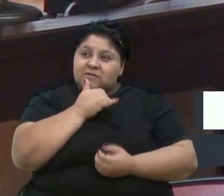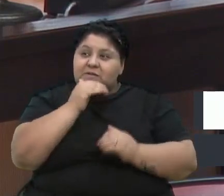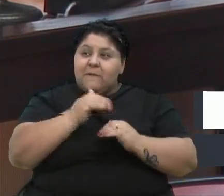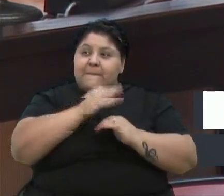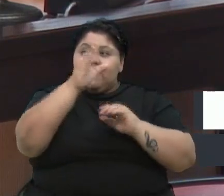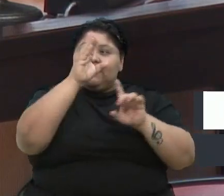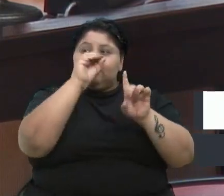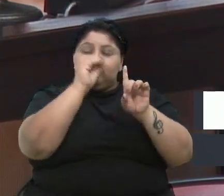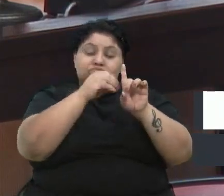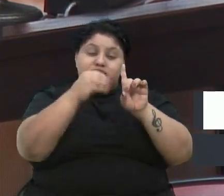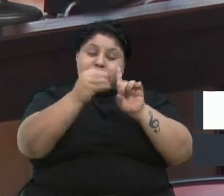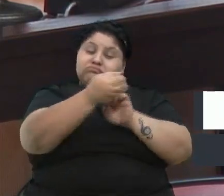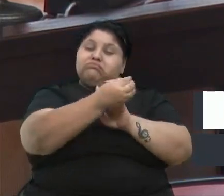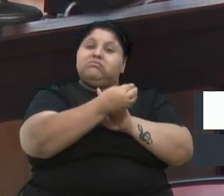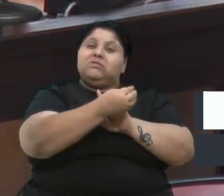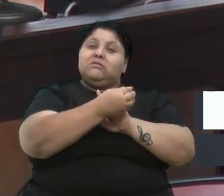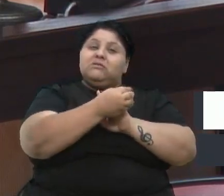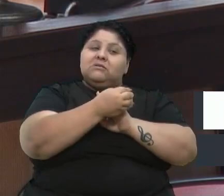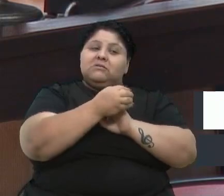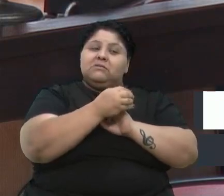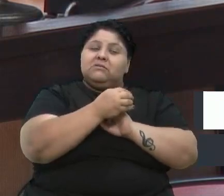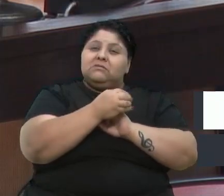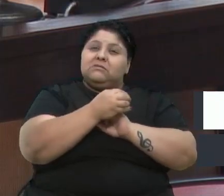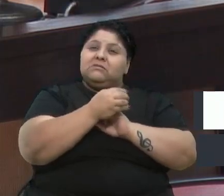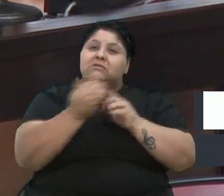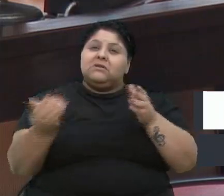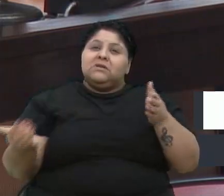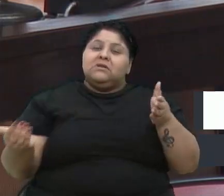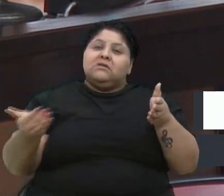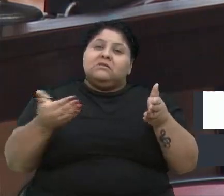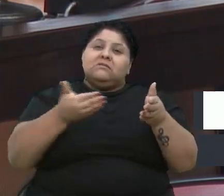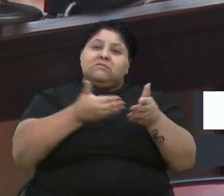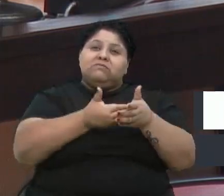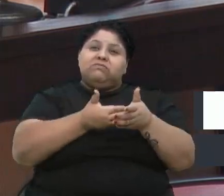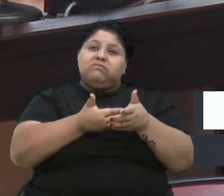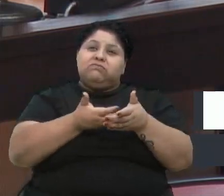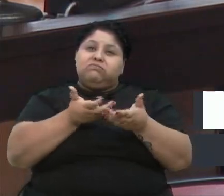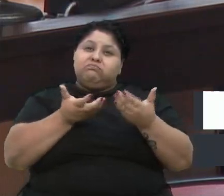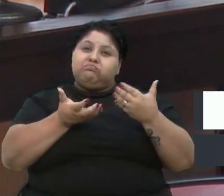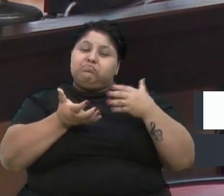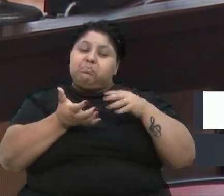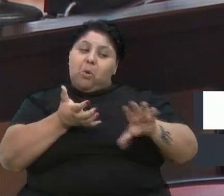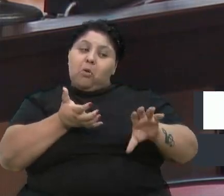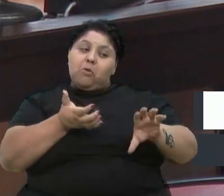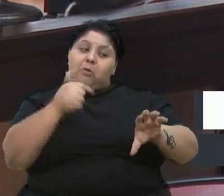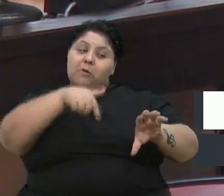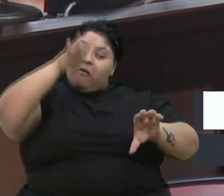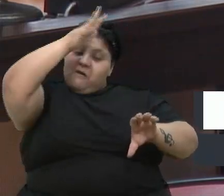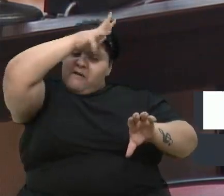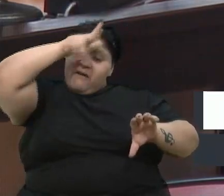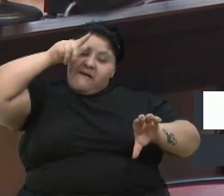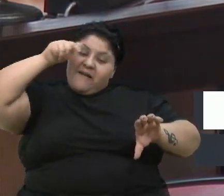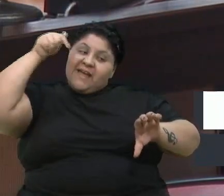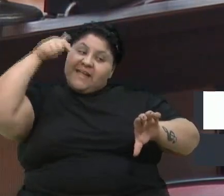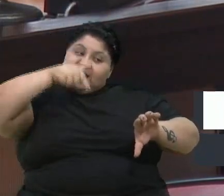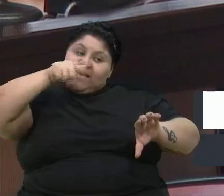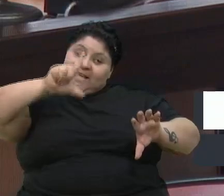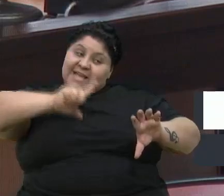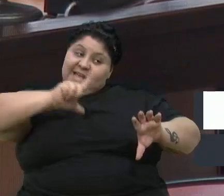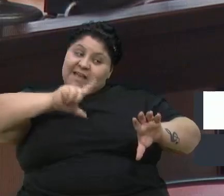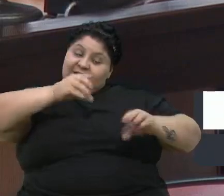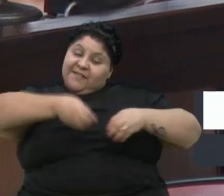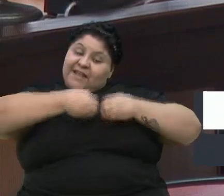vulneráveis. E aí, venha o contragolpe para o município, aonde ele vai ter que dar